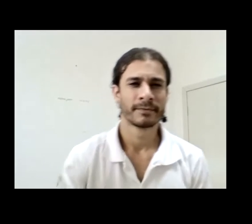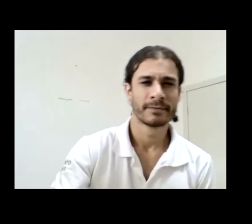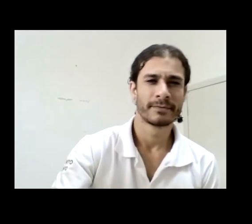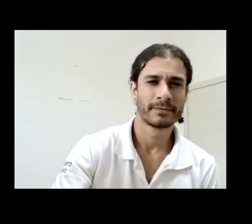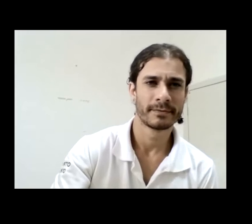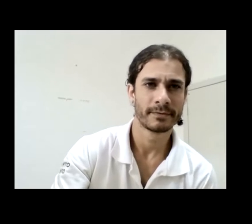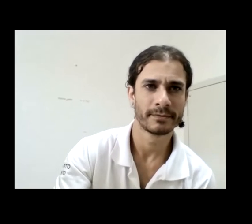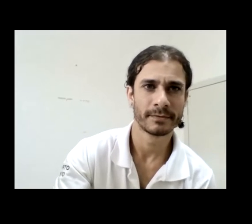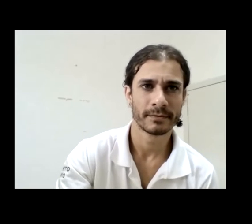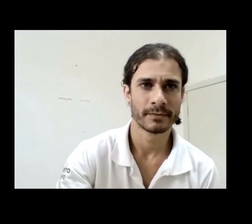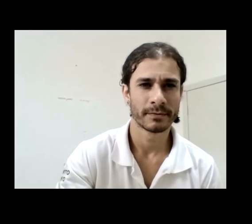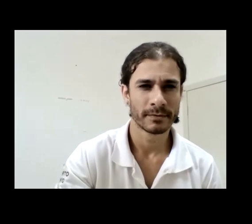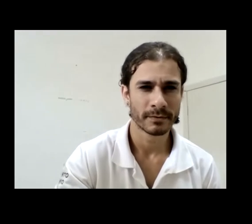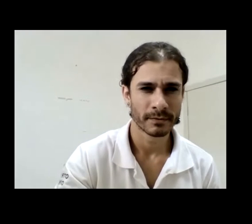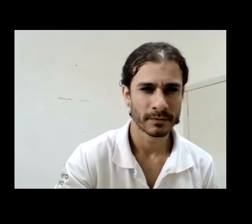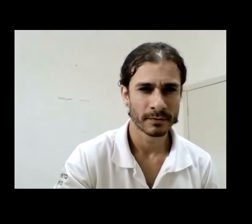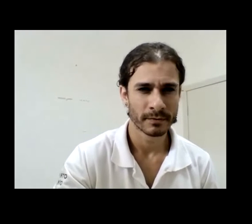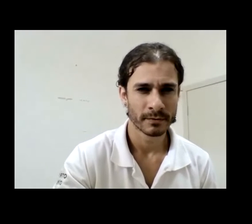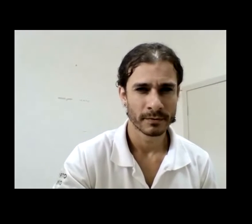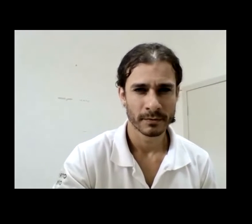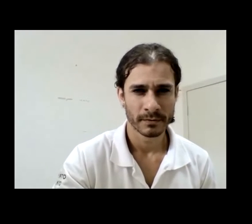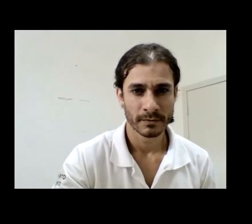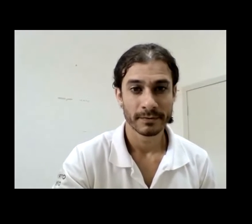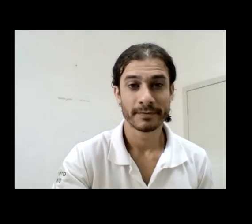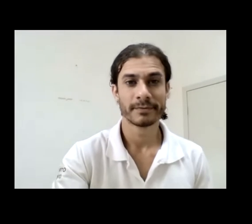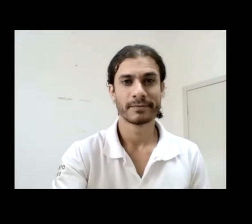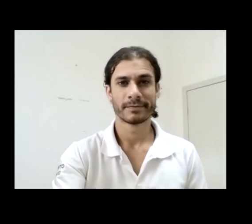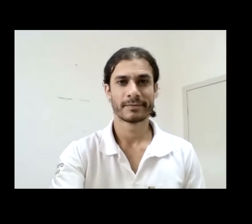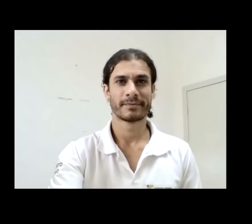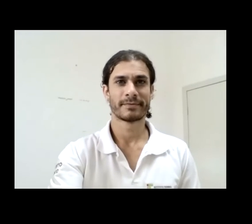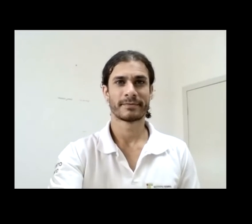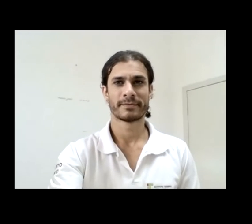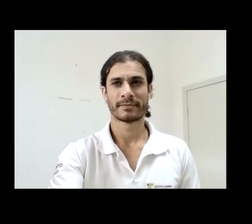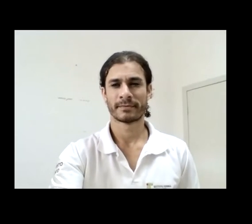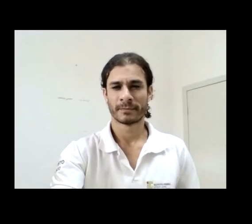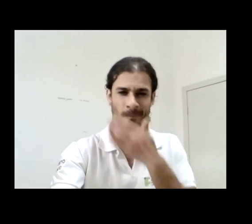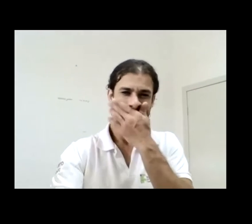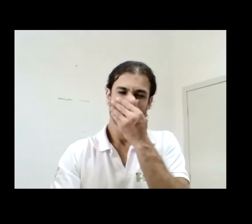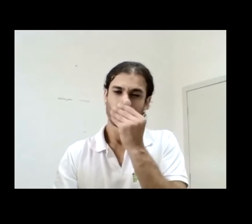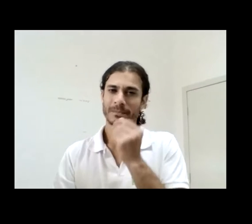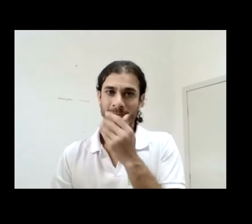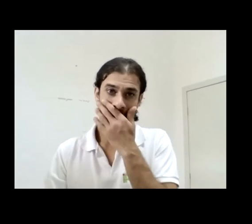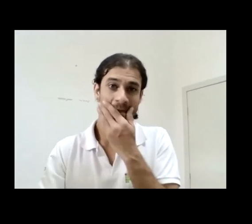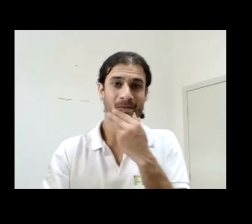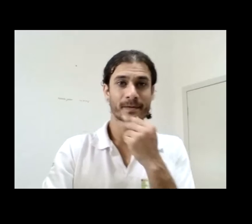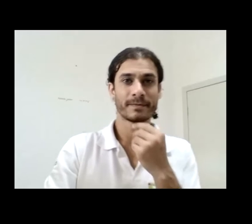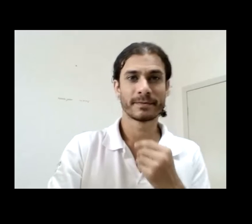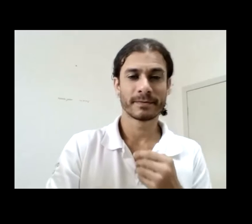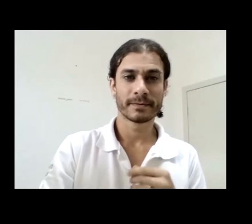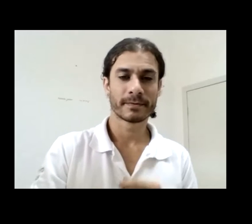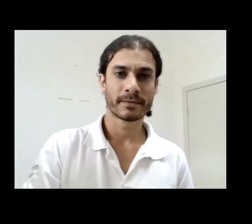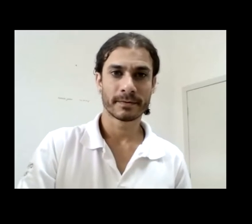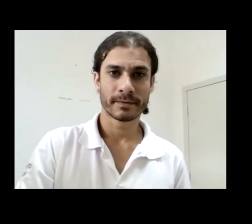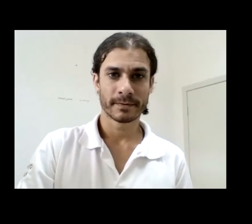Tá marcado para duas horas, certo, Inícia? Não, treze. É treze horas. Ah, eu vou